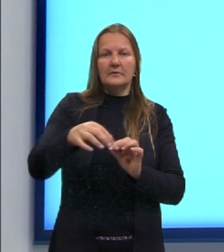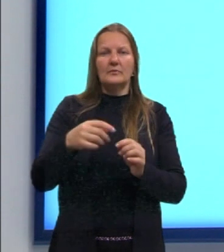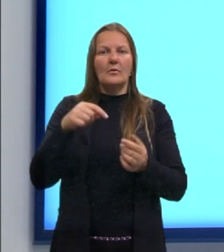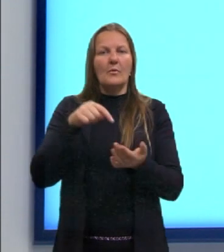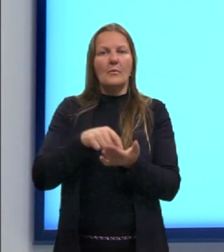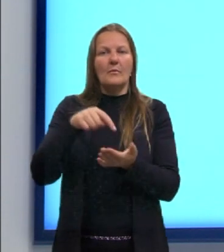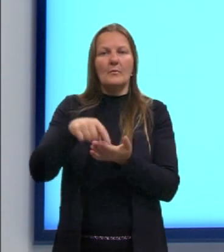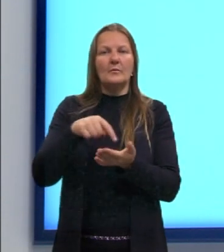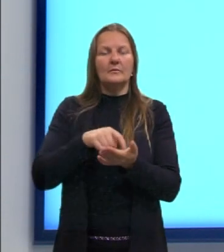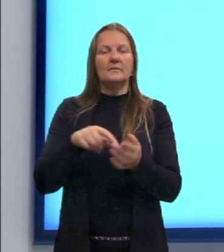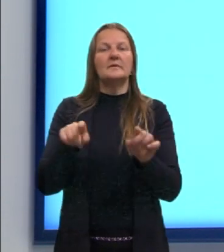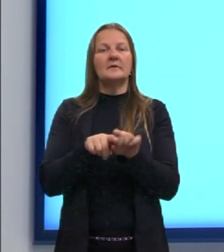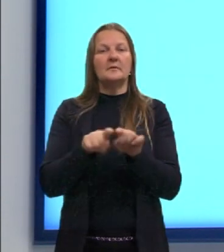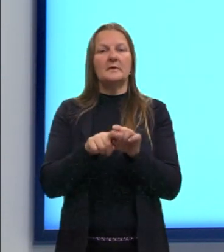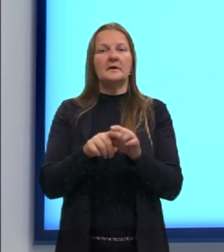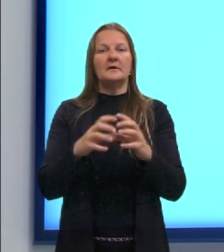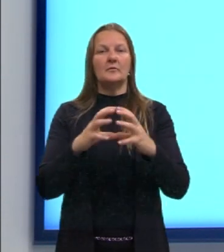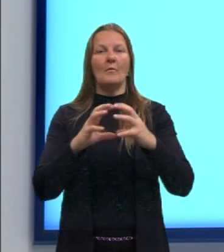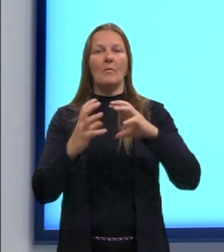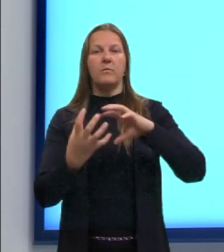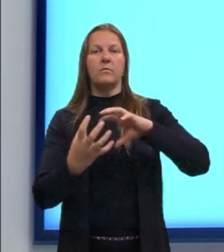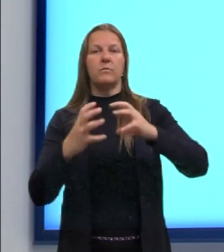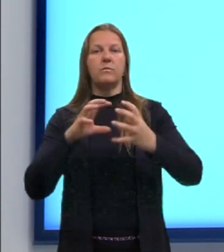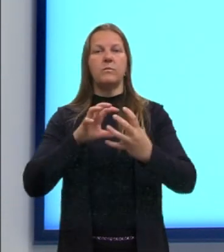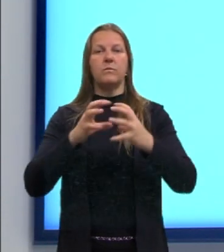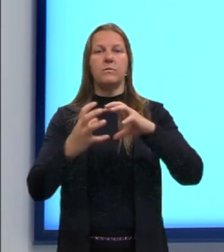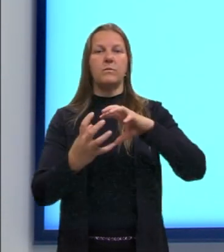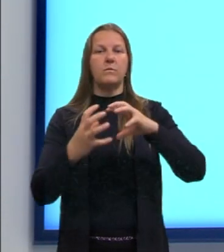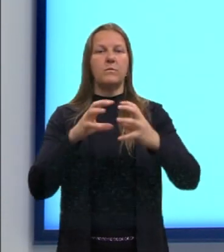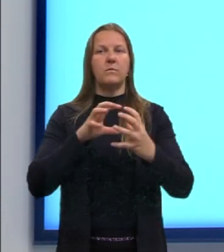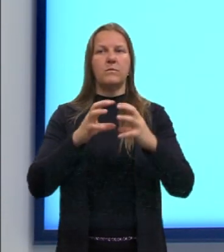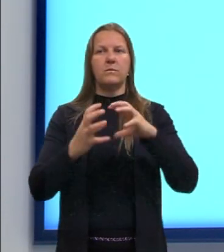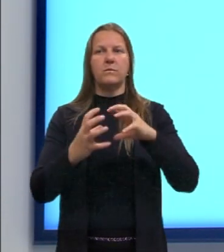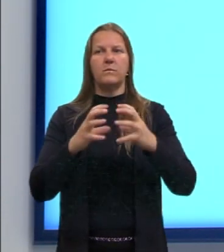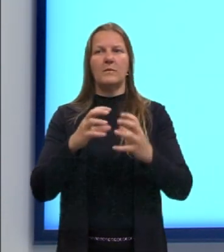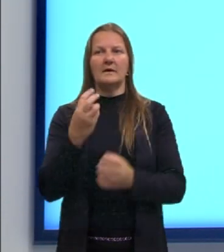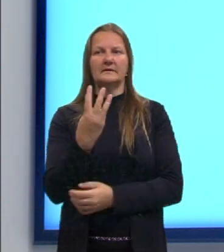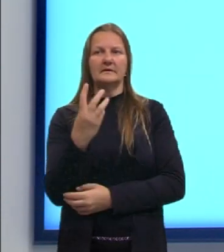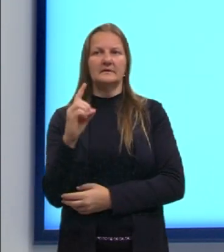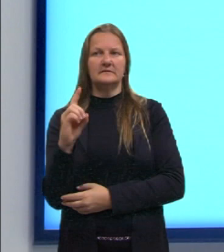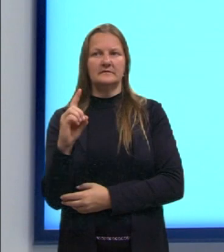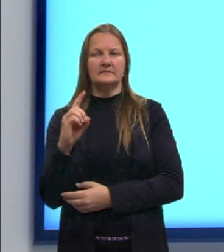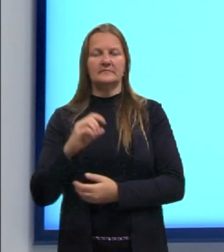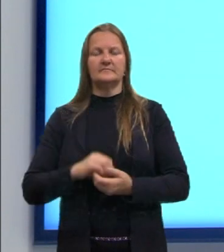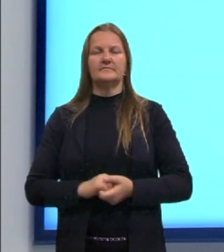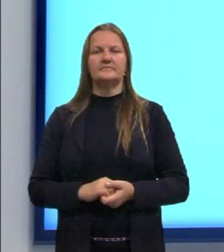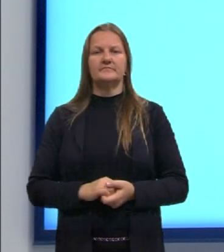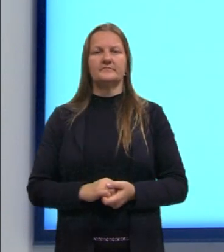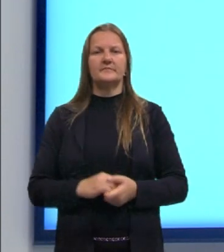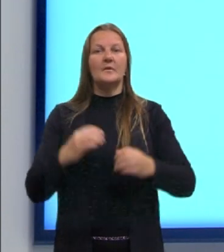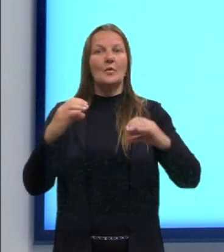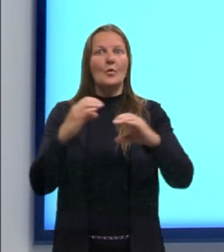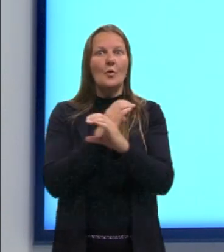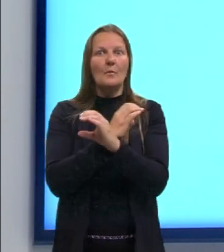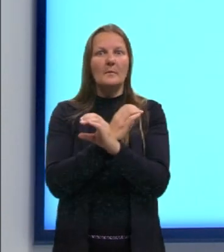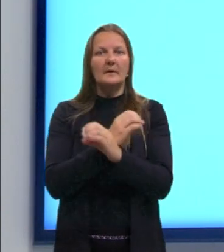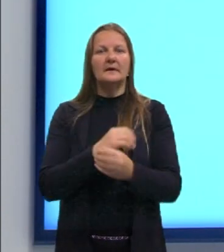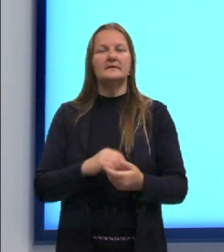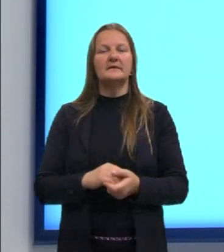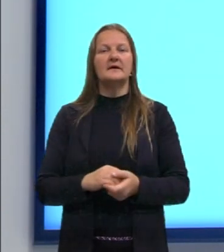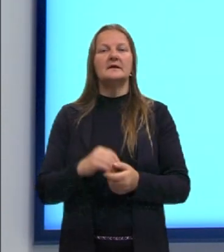ponto, nós temos ali, então, três dimensões, então, completas. O que caracteriza o ponto